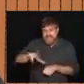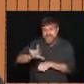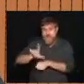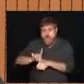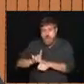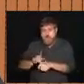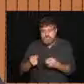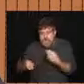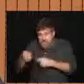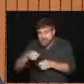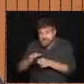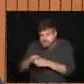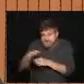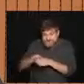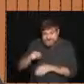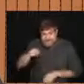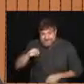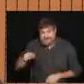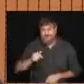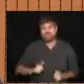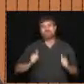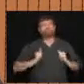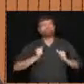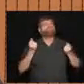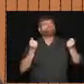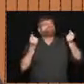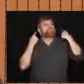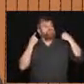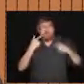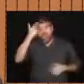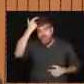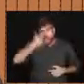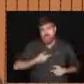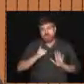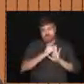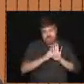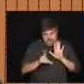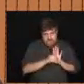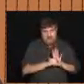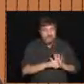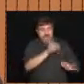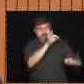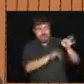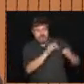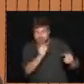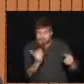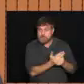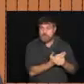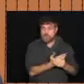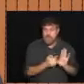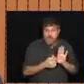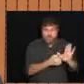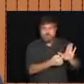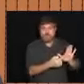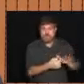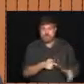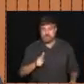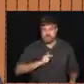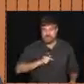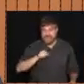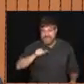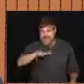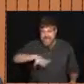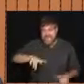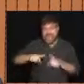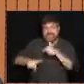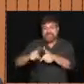Porque caso a recomendação não seja aceita, eu vou fazer uma petição jurídica mostrando para o juiz, porque matéria